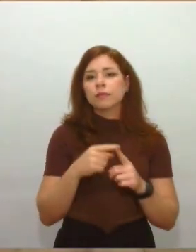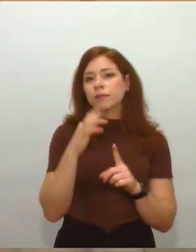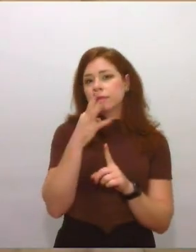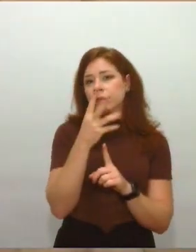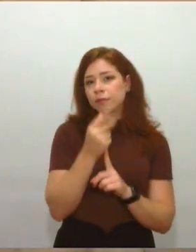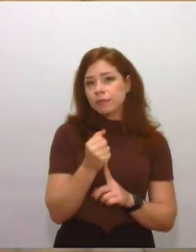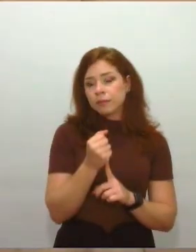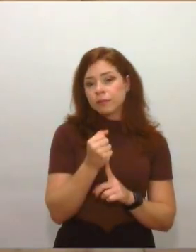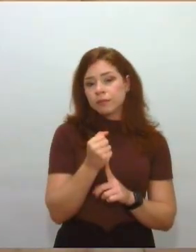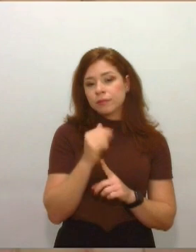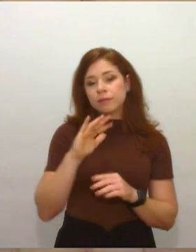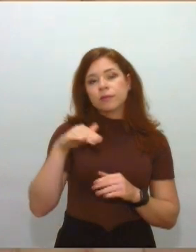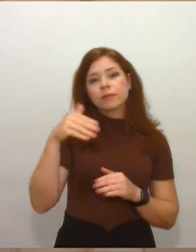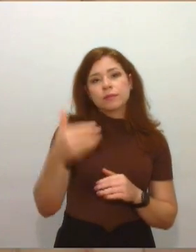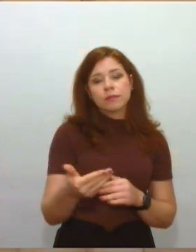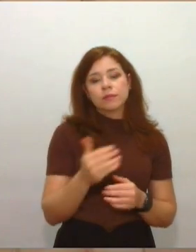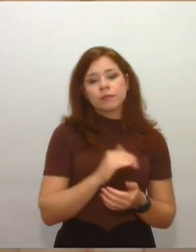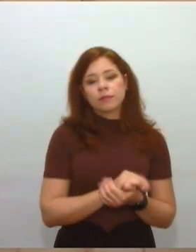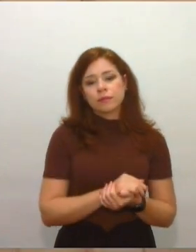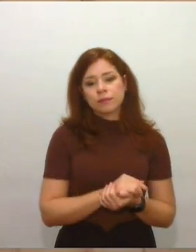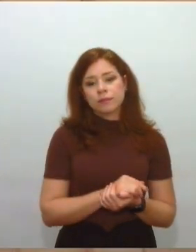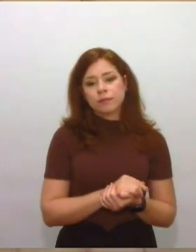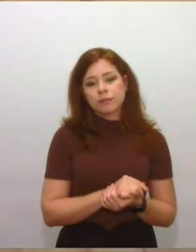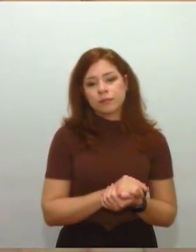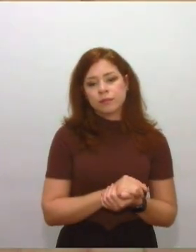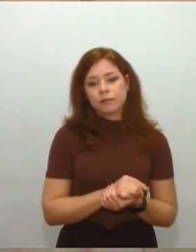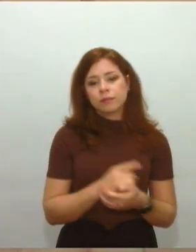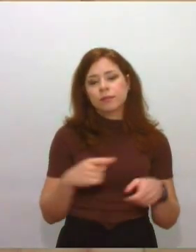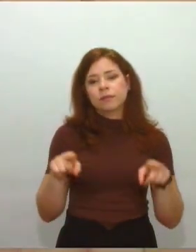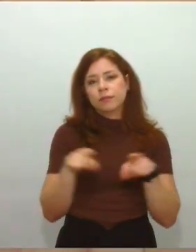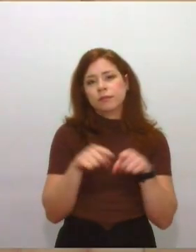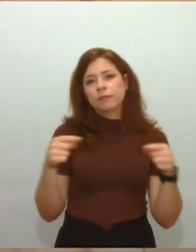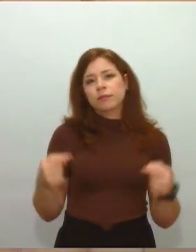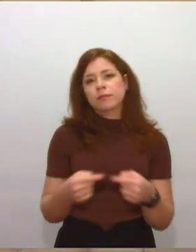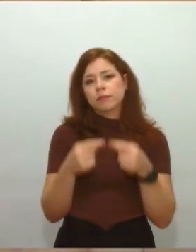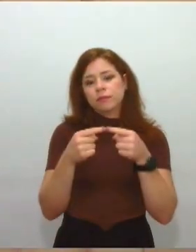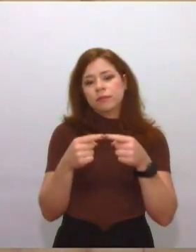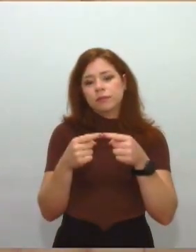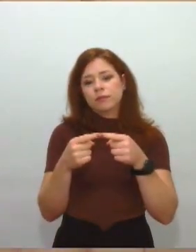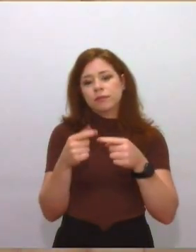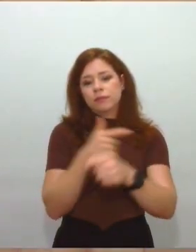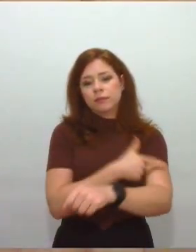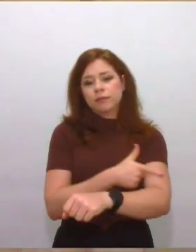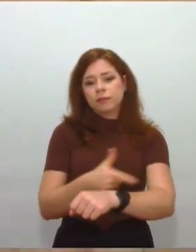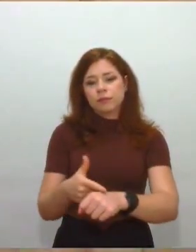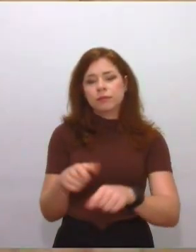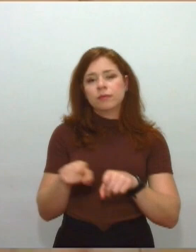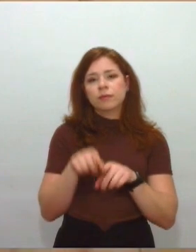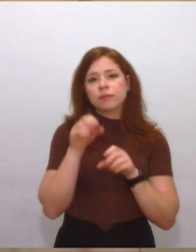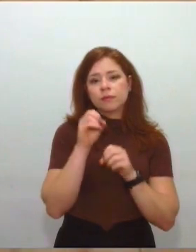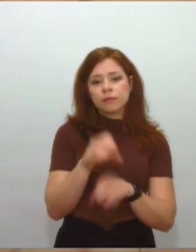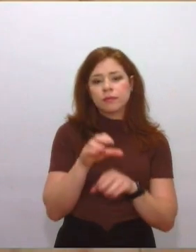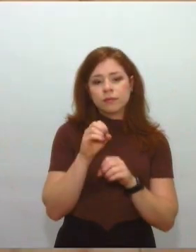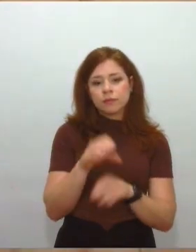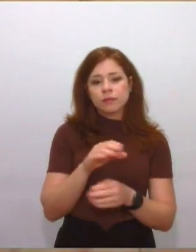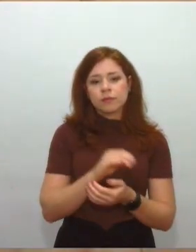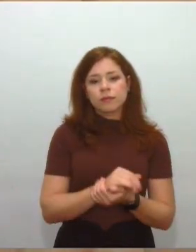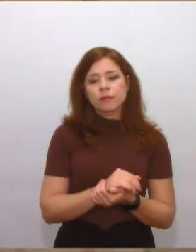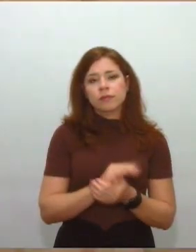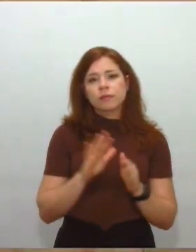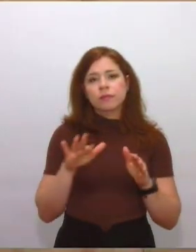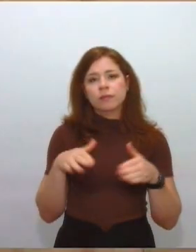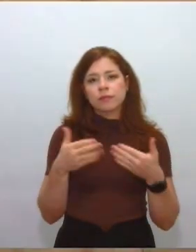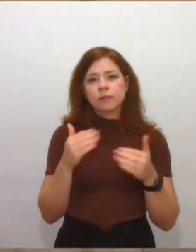ela também é educação, ela é educativa, né? Então, esse movimento